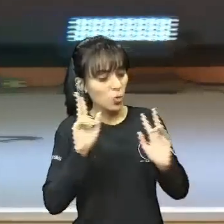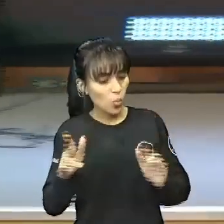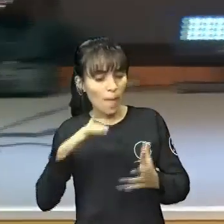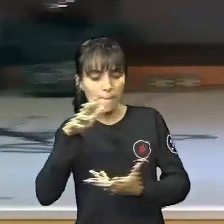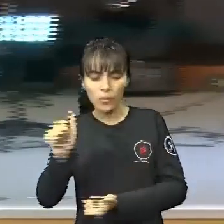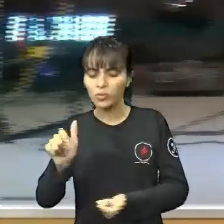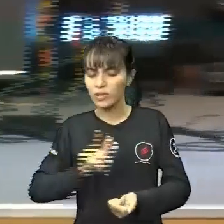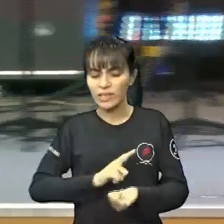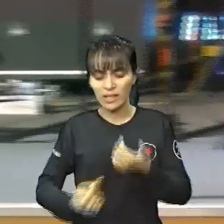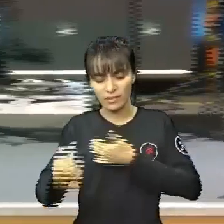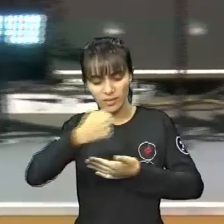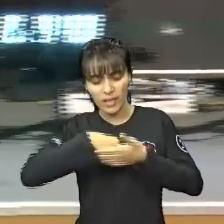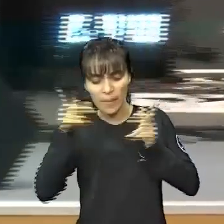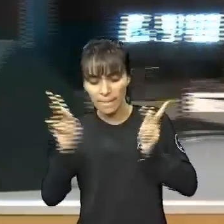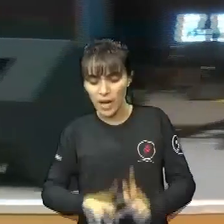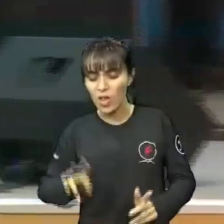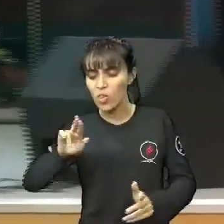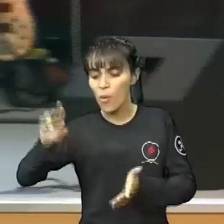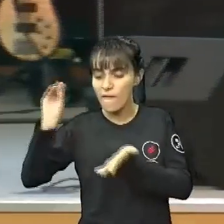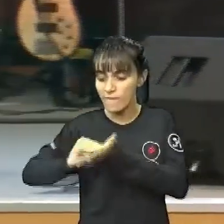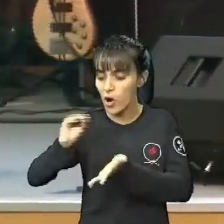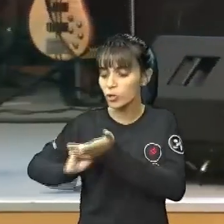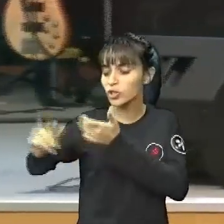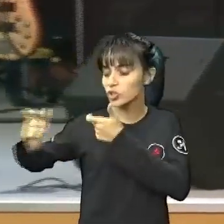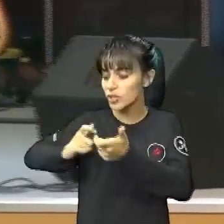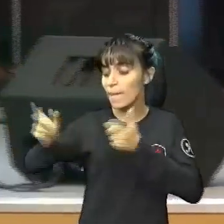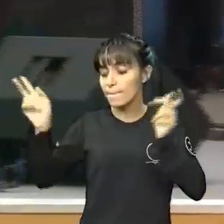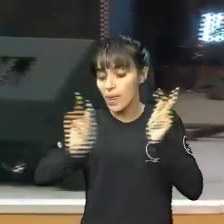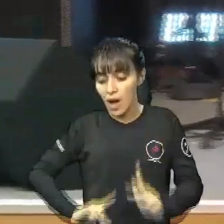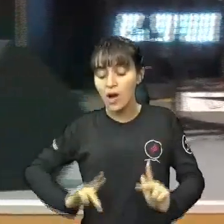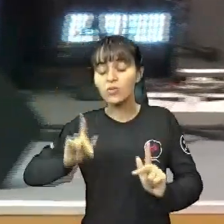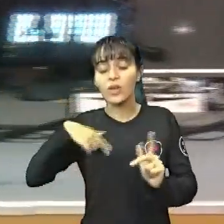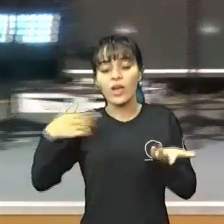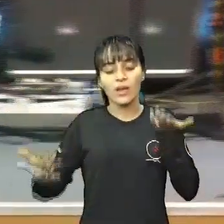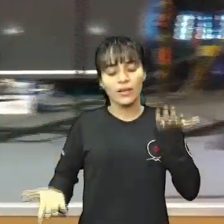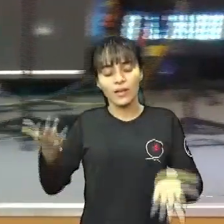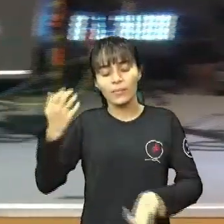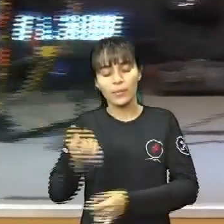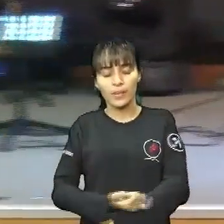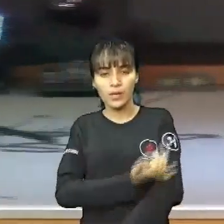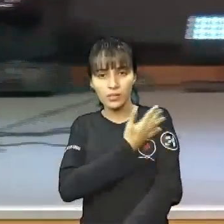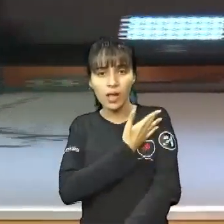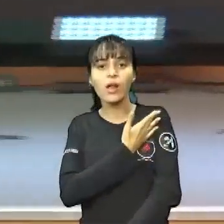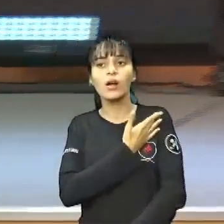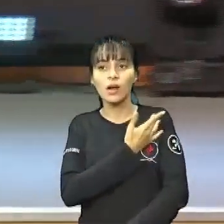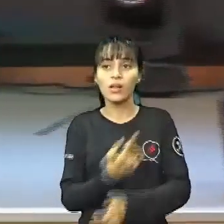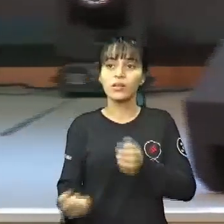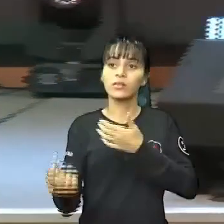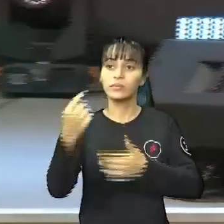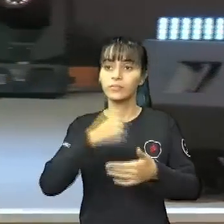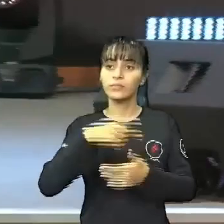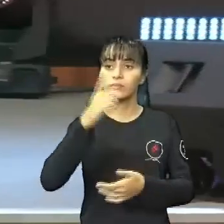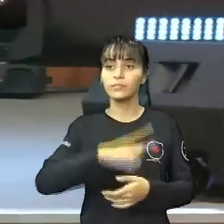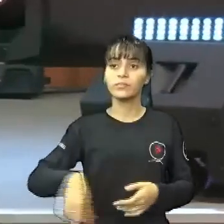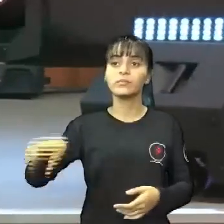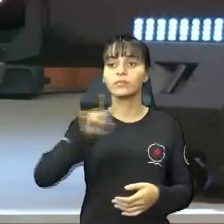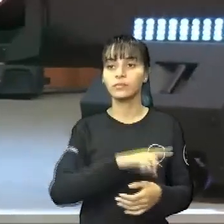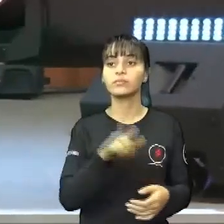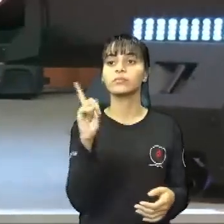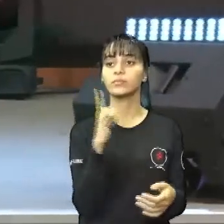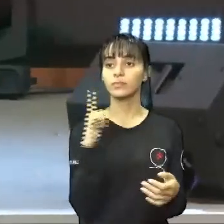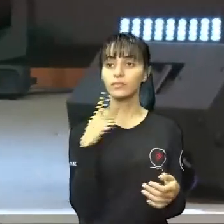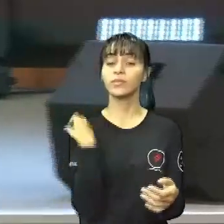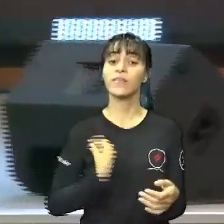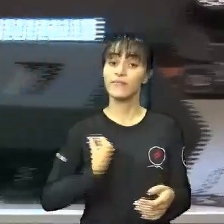paz aqui dentro pais não é ausência de guerra pais e equilíbrio emocional é aqui interno quem aqui quem aqui tem